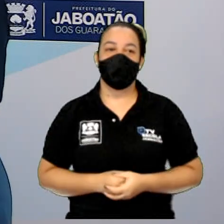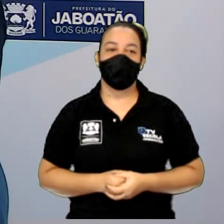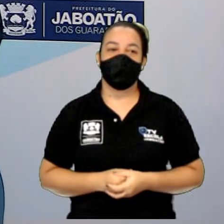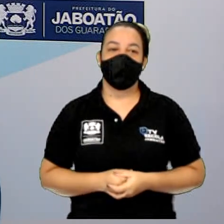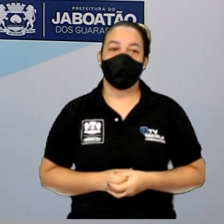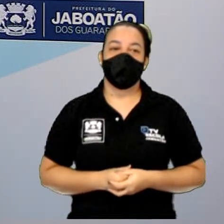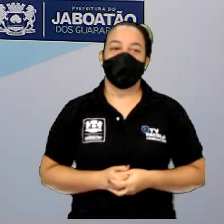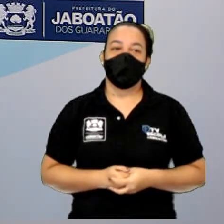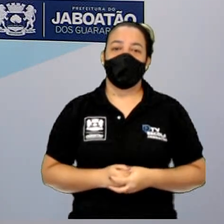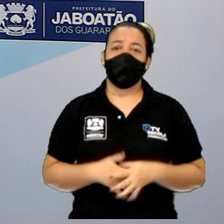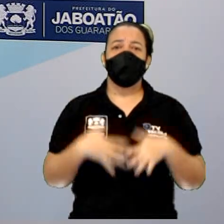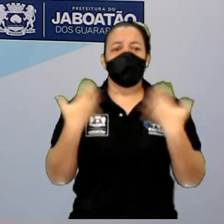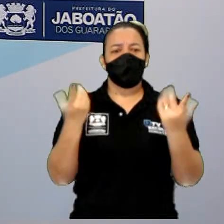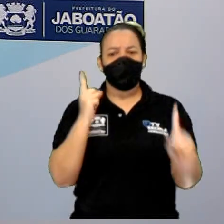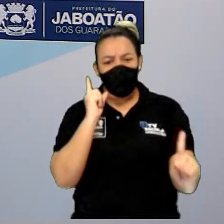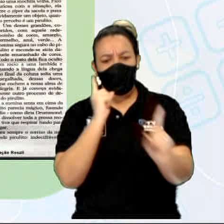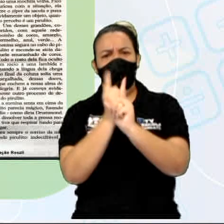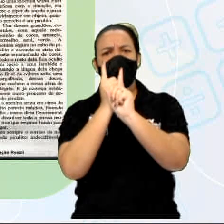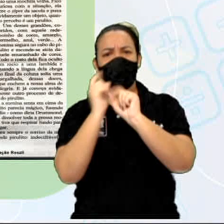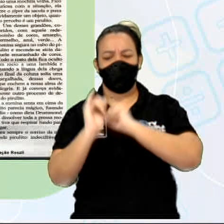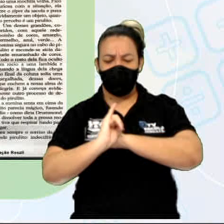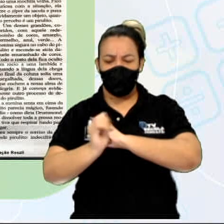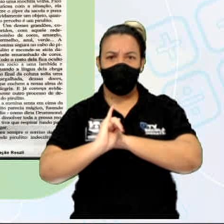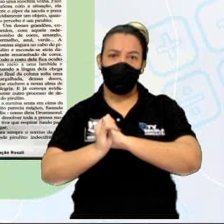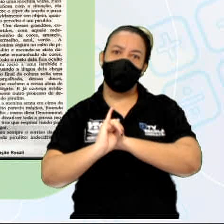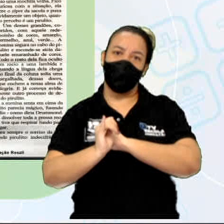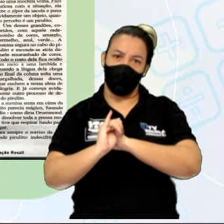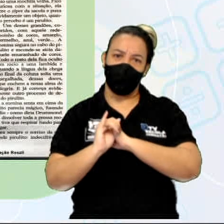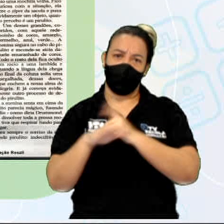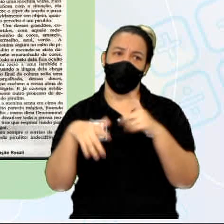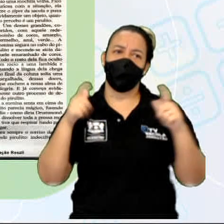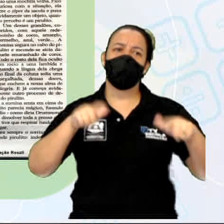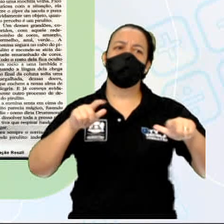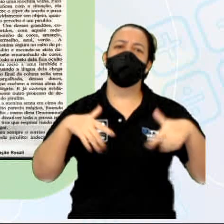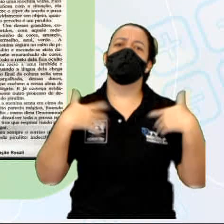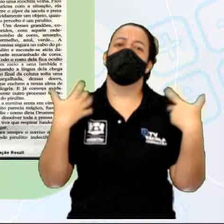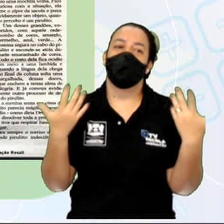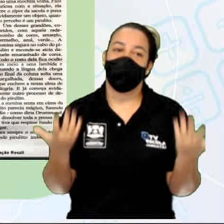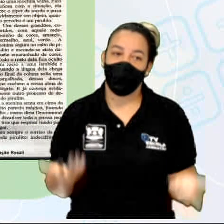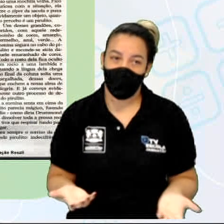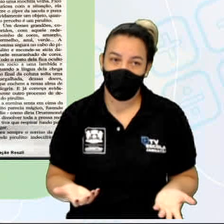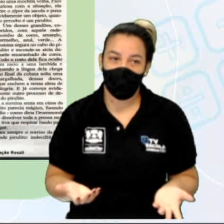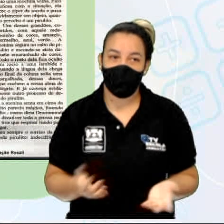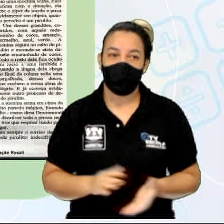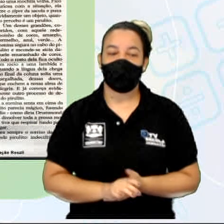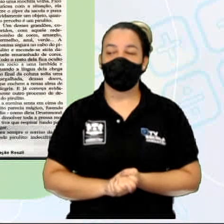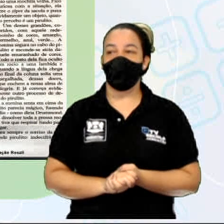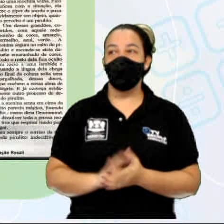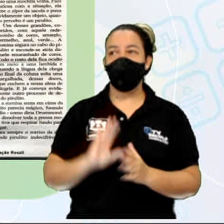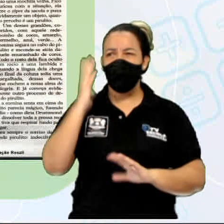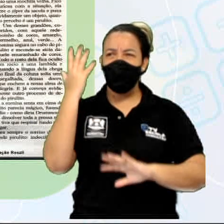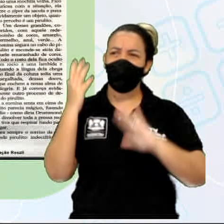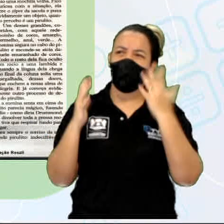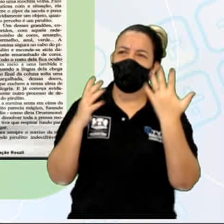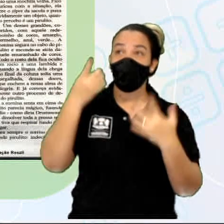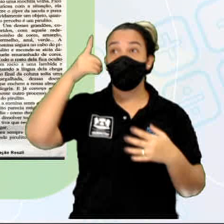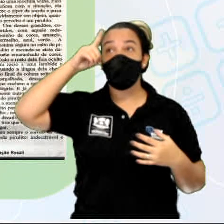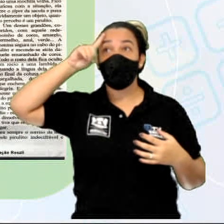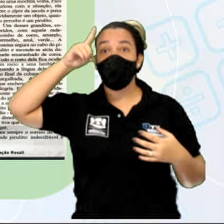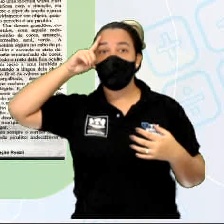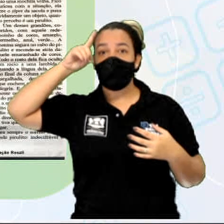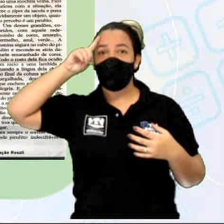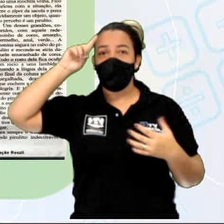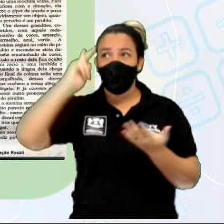Onde encontro esse gênero? O vínculo da crônica com acontecimentos diários deve-se, em grande parte, à relação